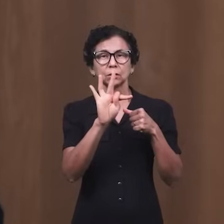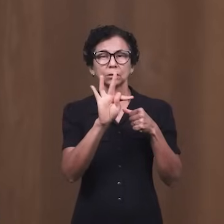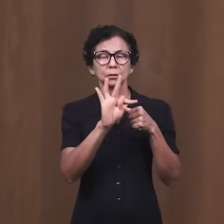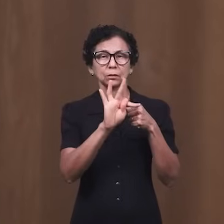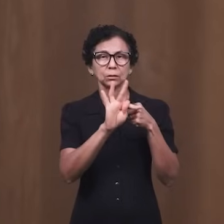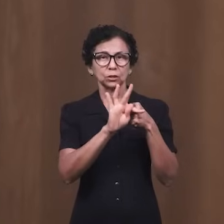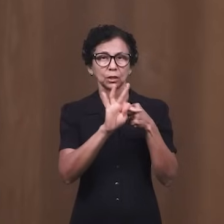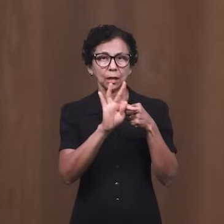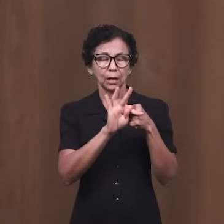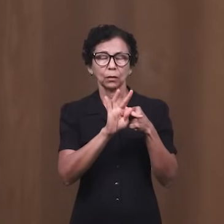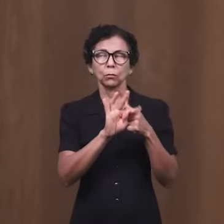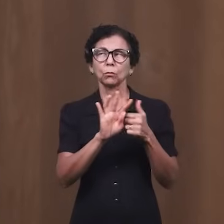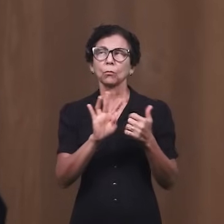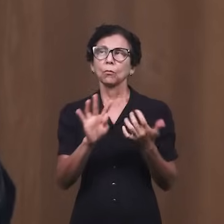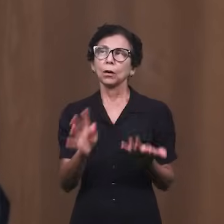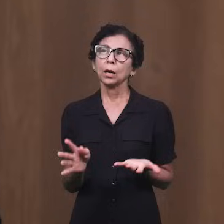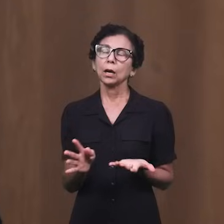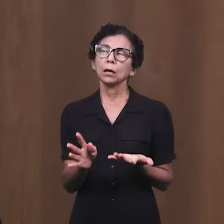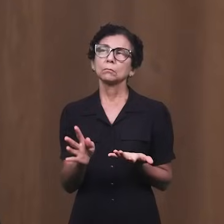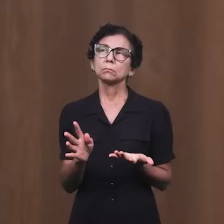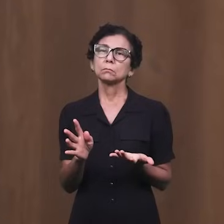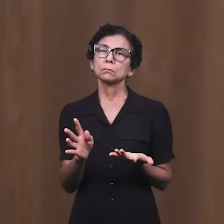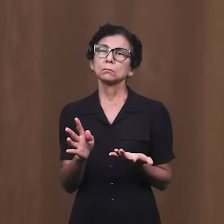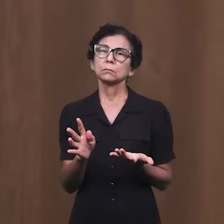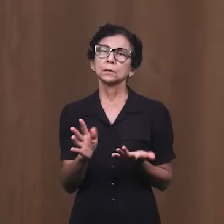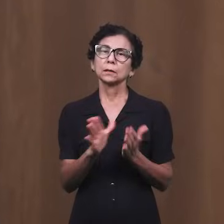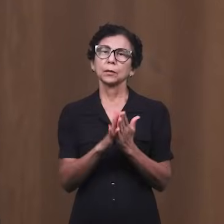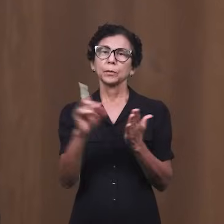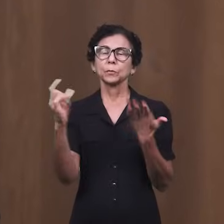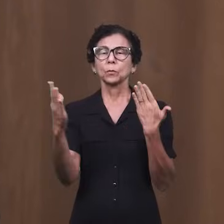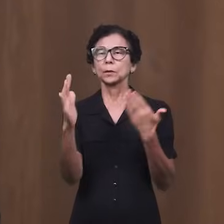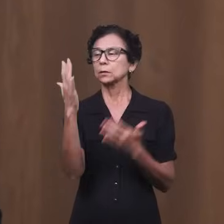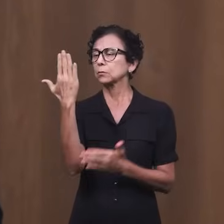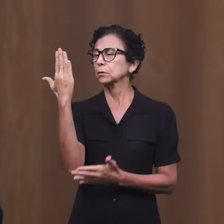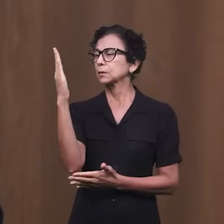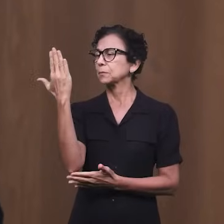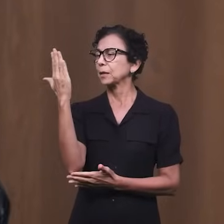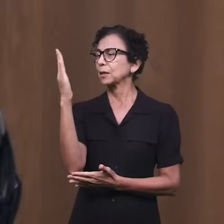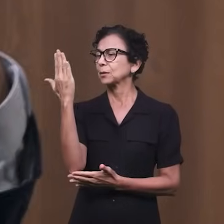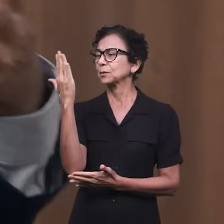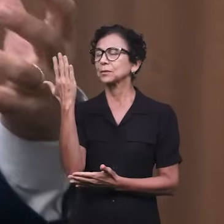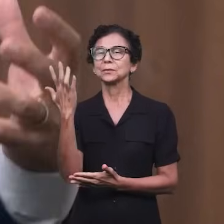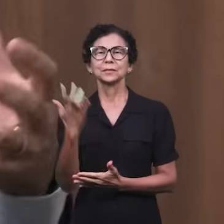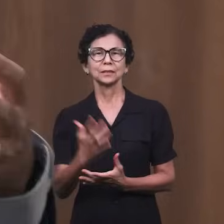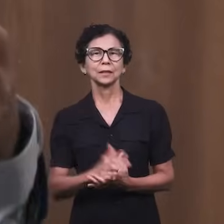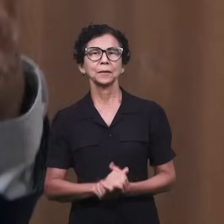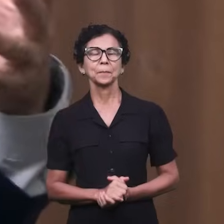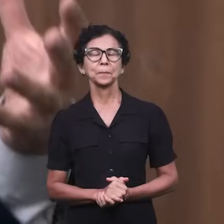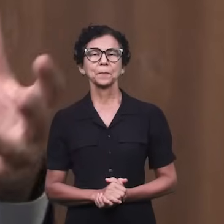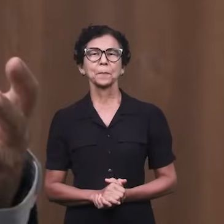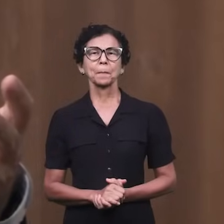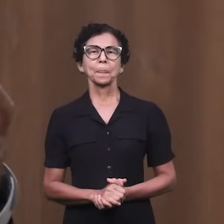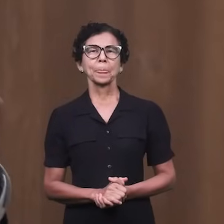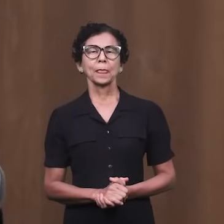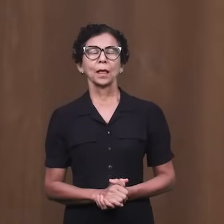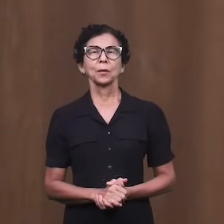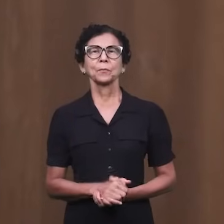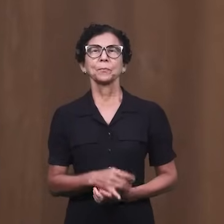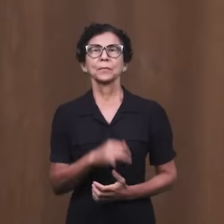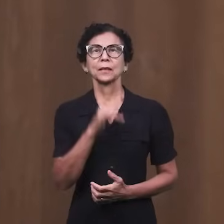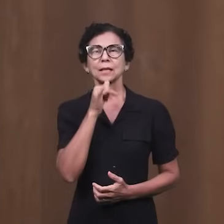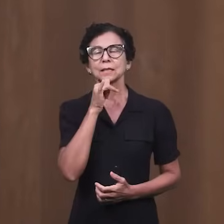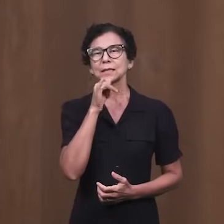situação espiritual né Você tem um conselheiro que é o espírito santo quando você quer sair né Principalmente as jovens aqui querem